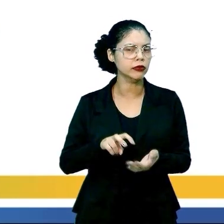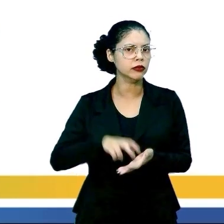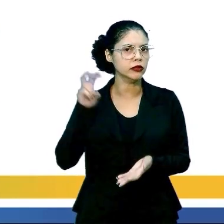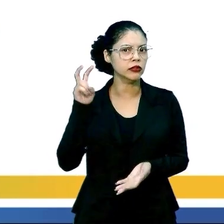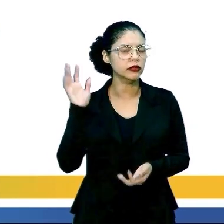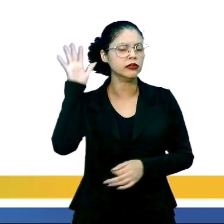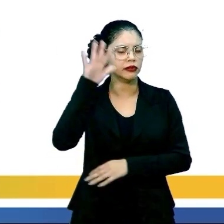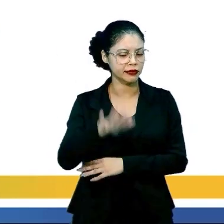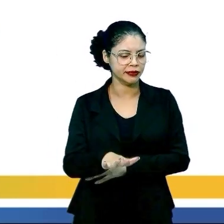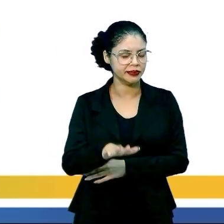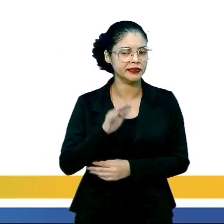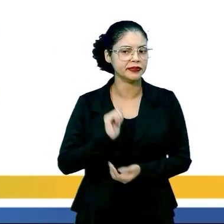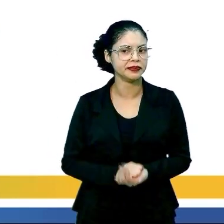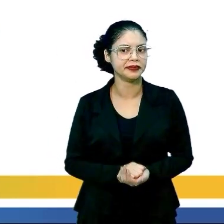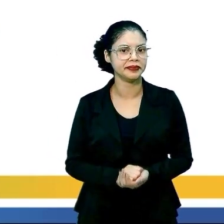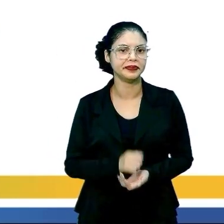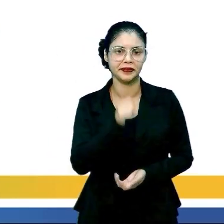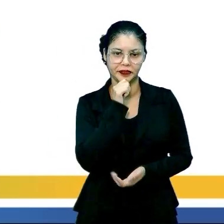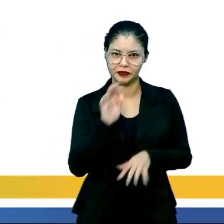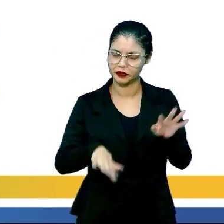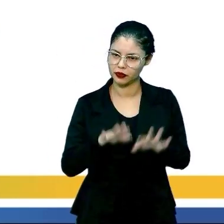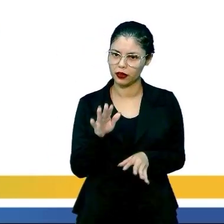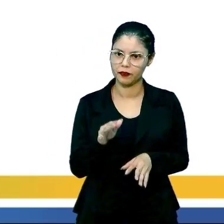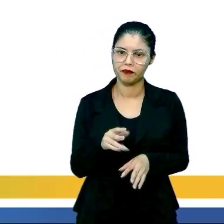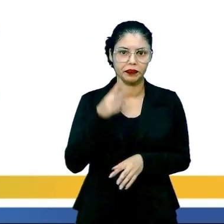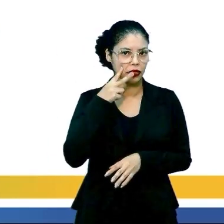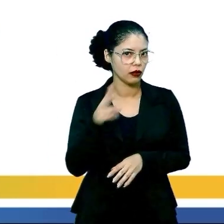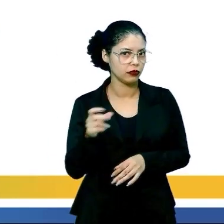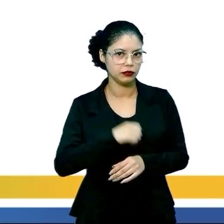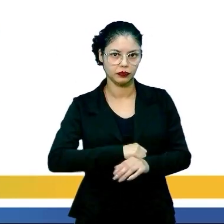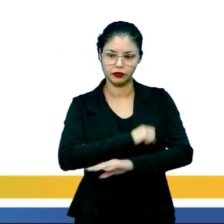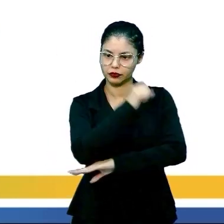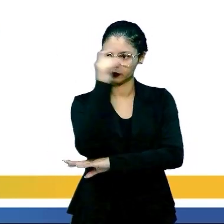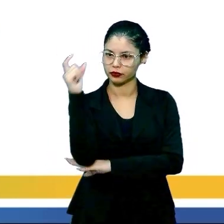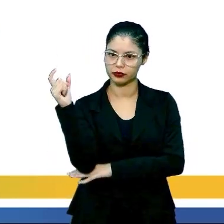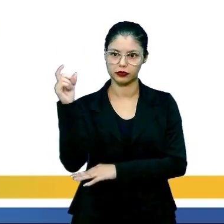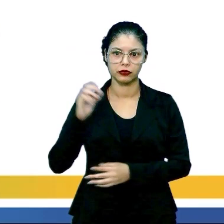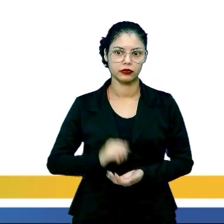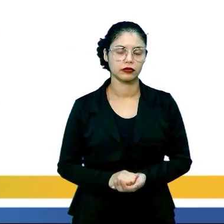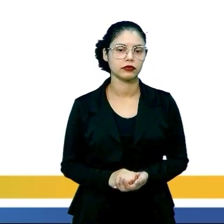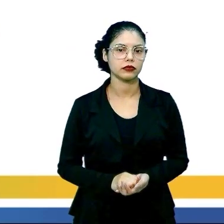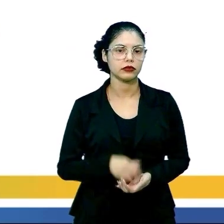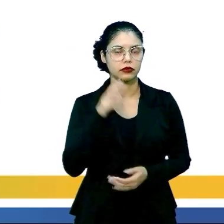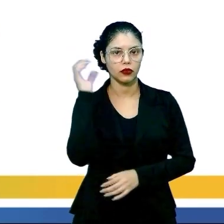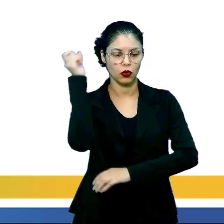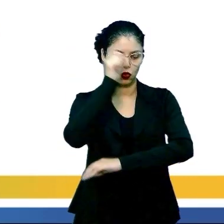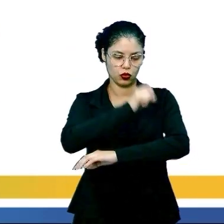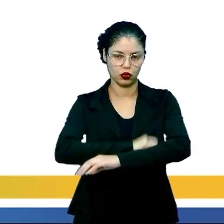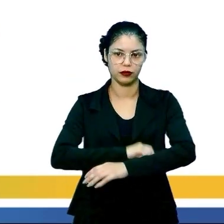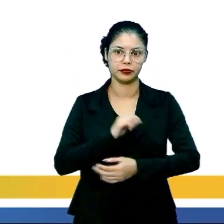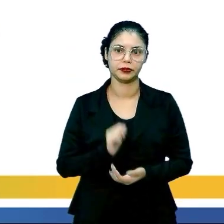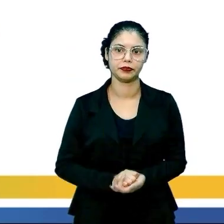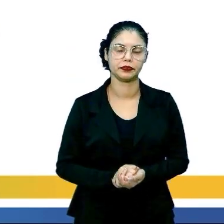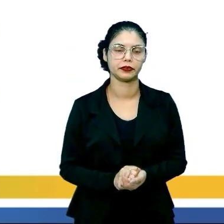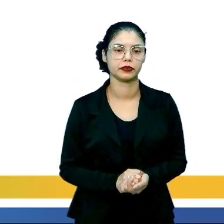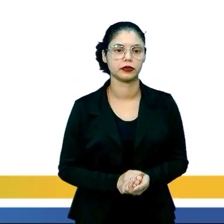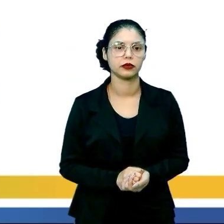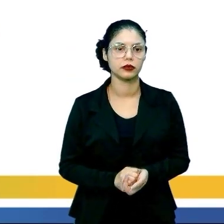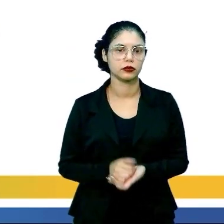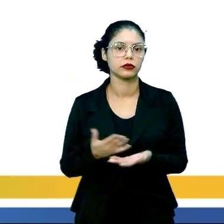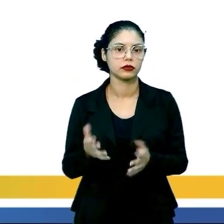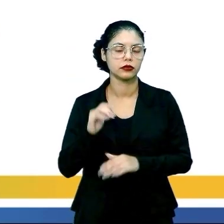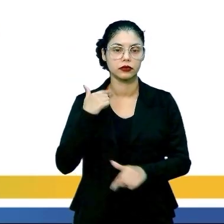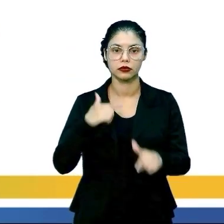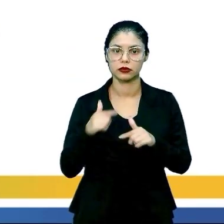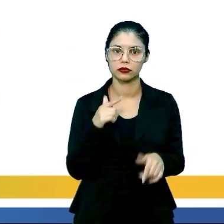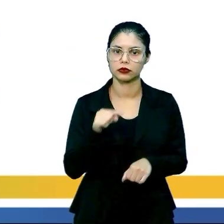ao entardecer e ele, às vezes nem vê o sol nascer ou o entardecer. Então, os trabalhadores das